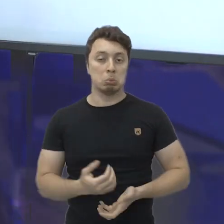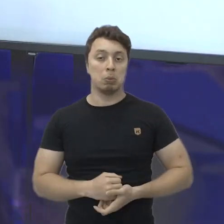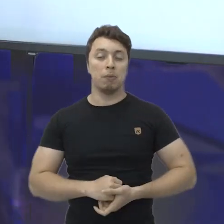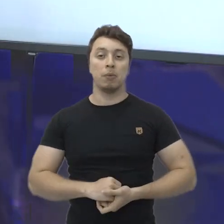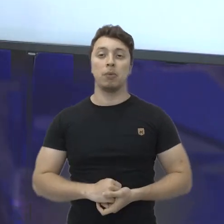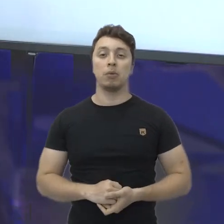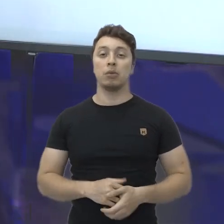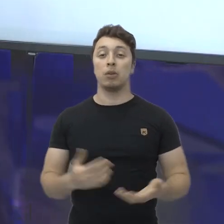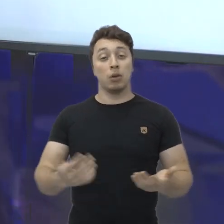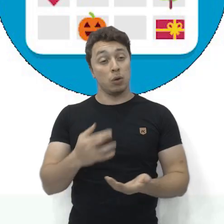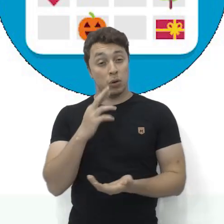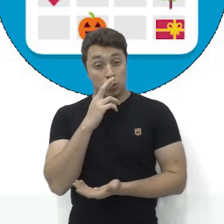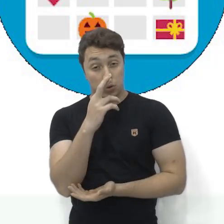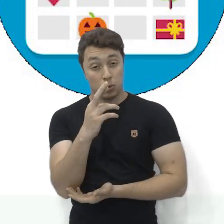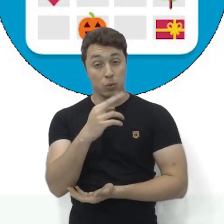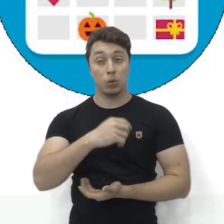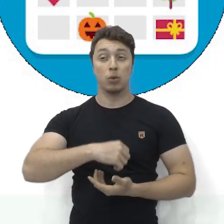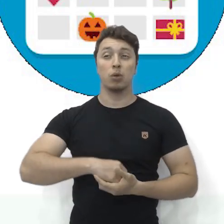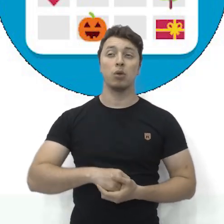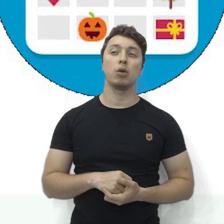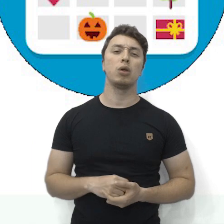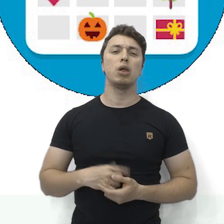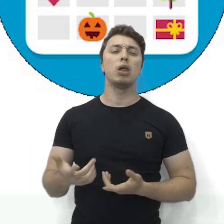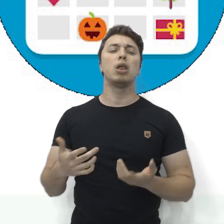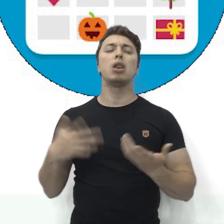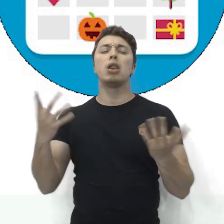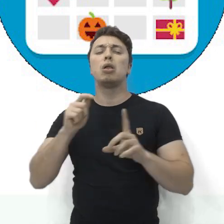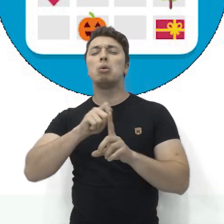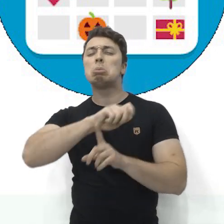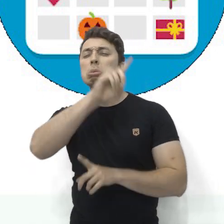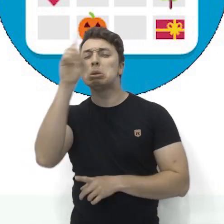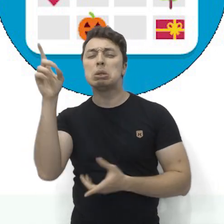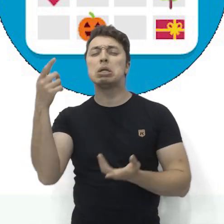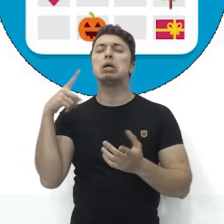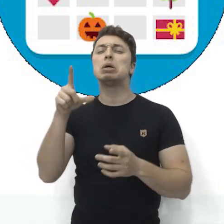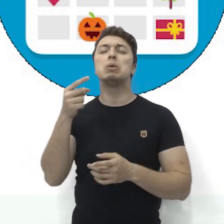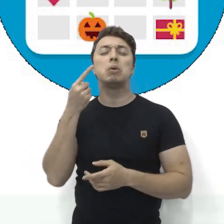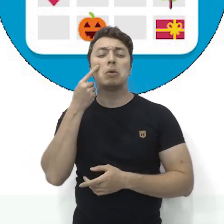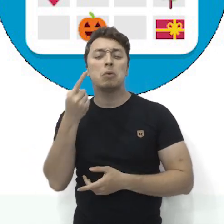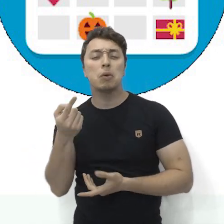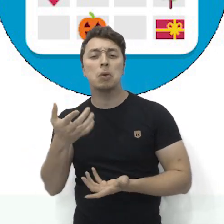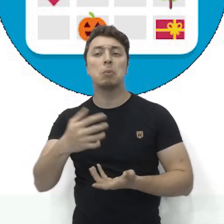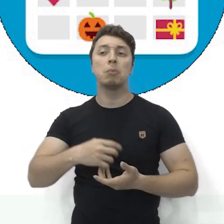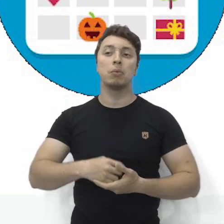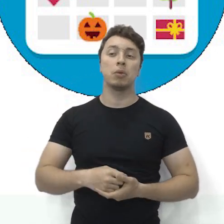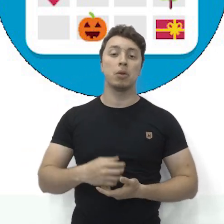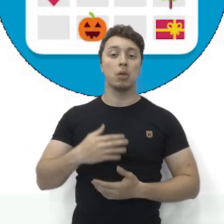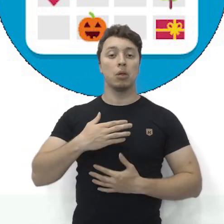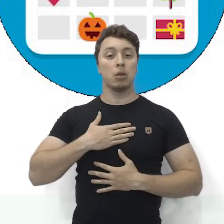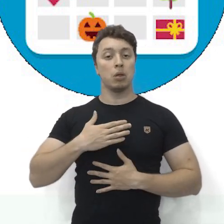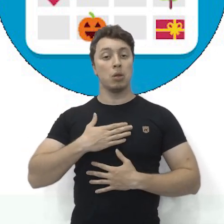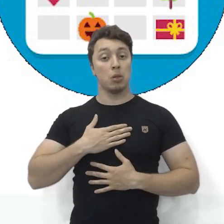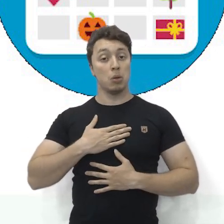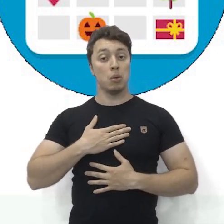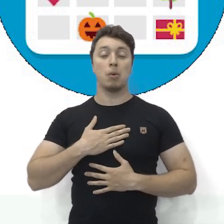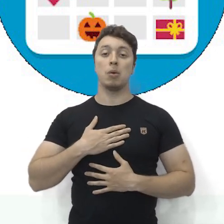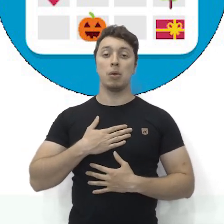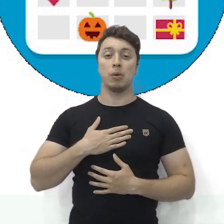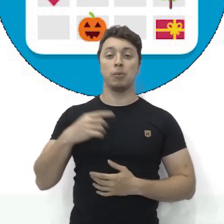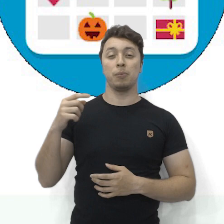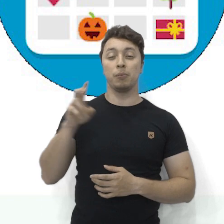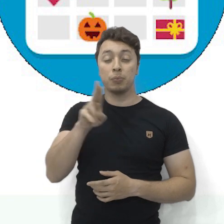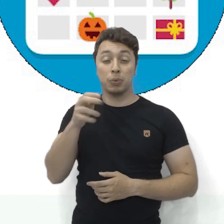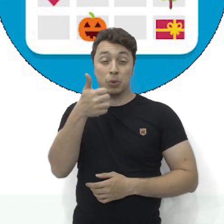Agora responda. Quais foram as datas que você observou? No meu caso, eu observei as datas